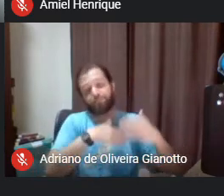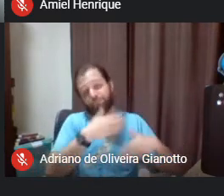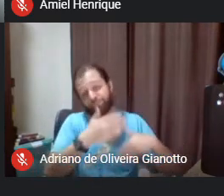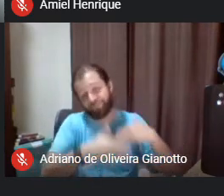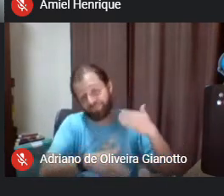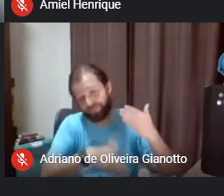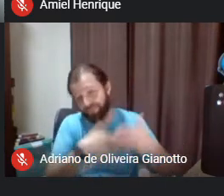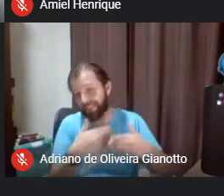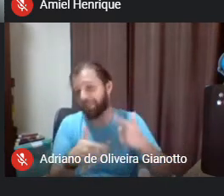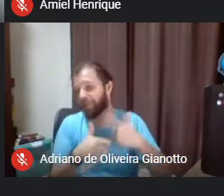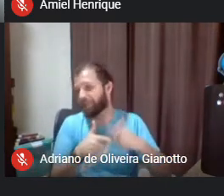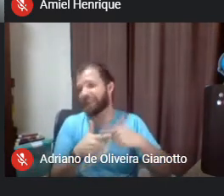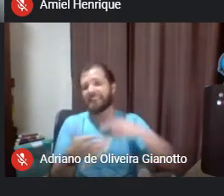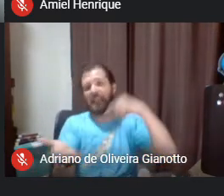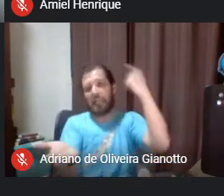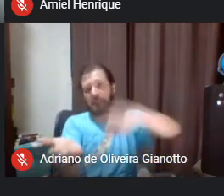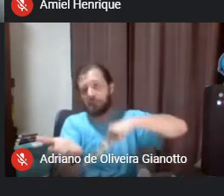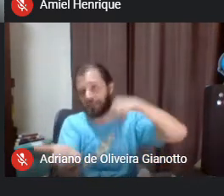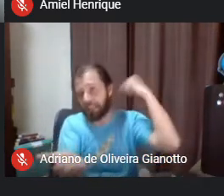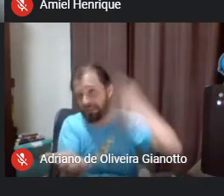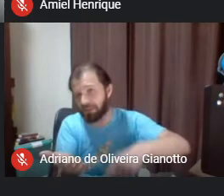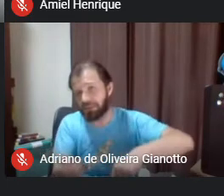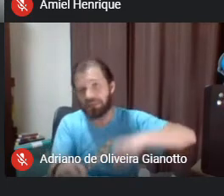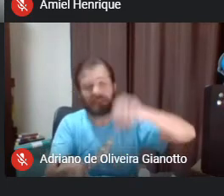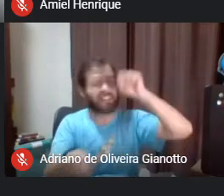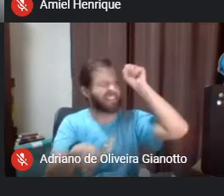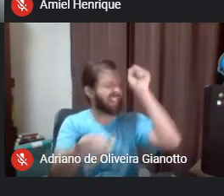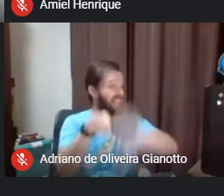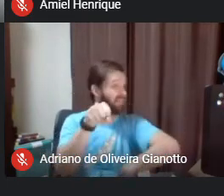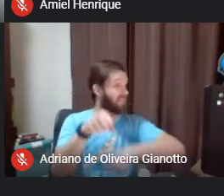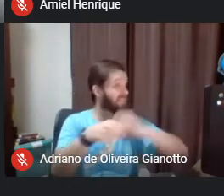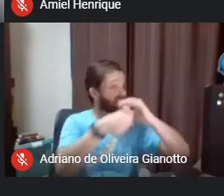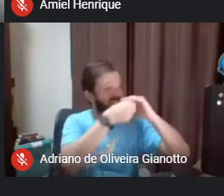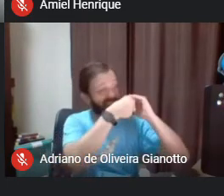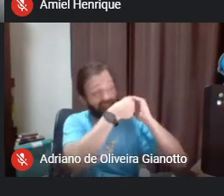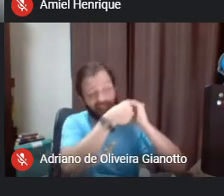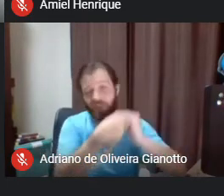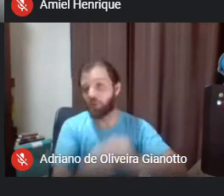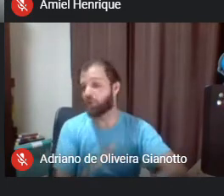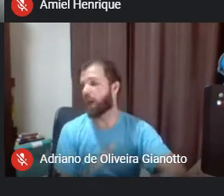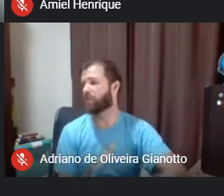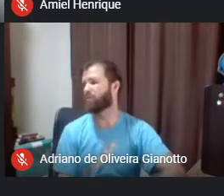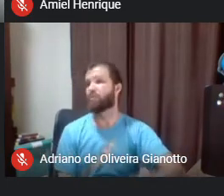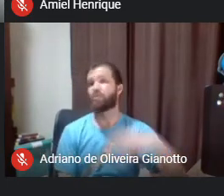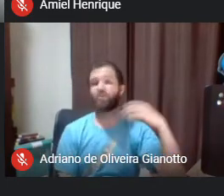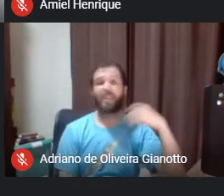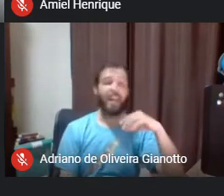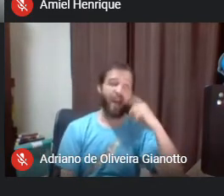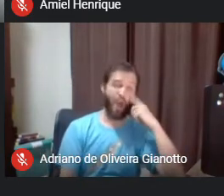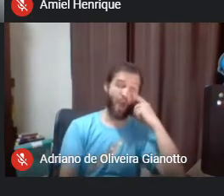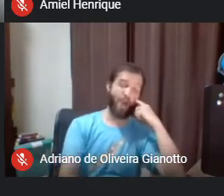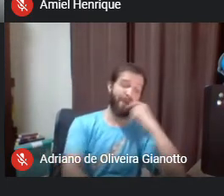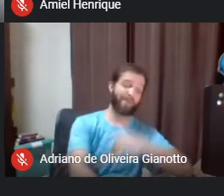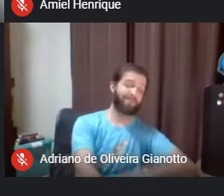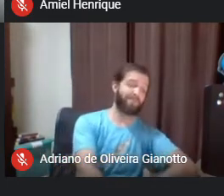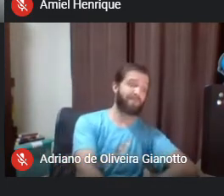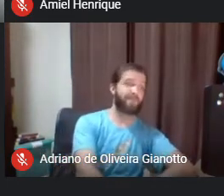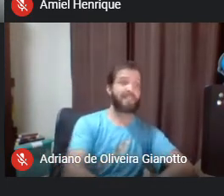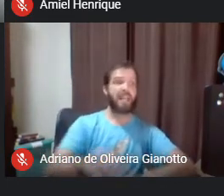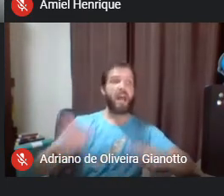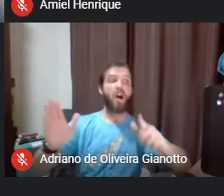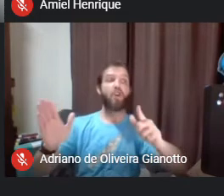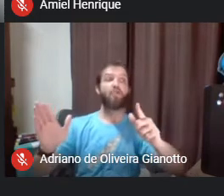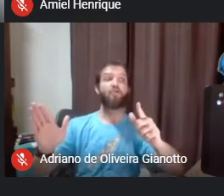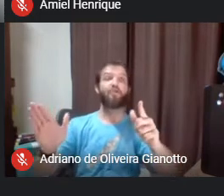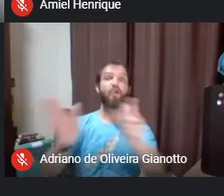não conseguiam se desenvolver. E isso veio, e teve muito sofrimento, muita